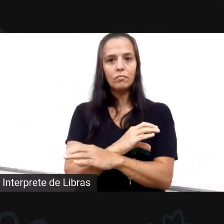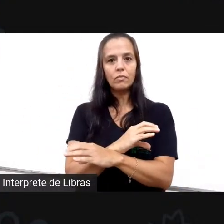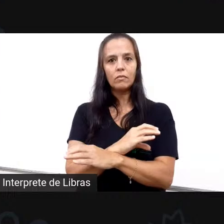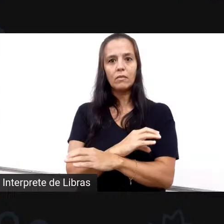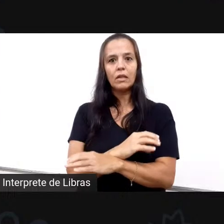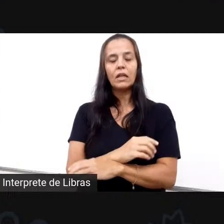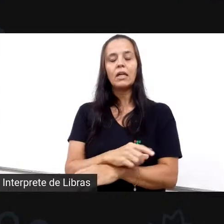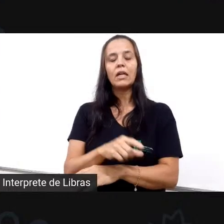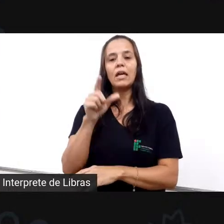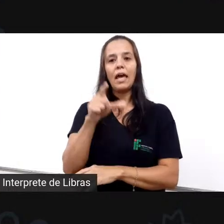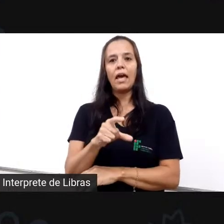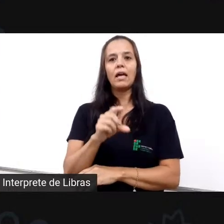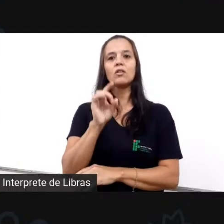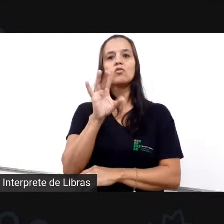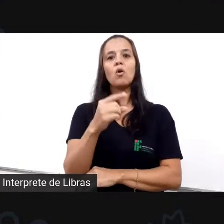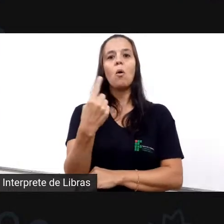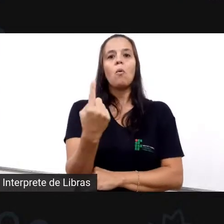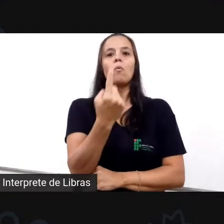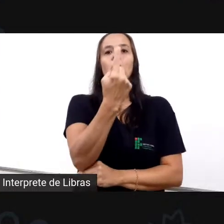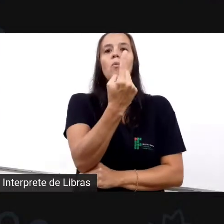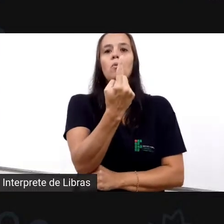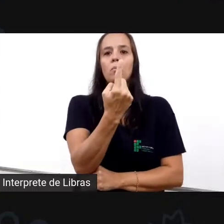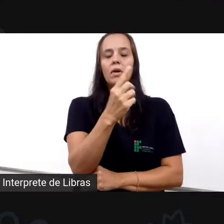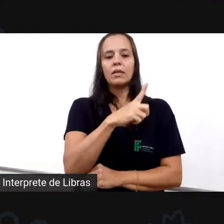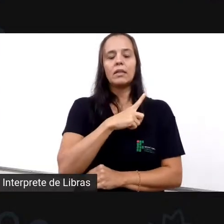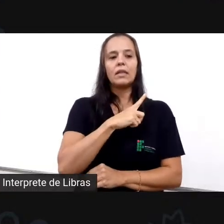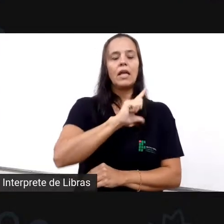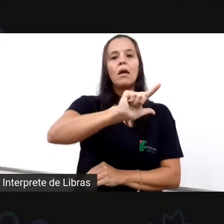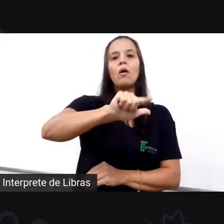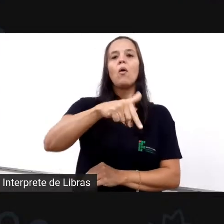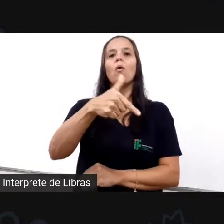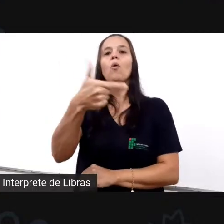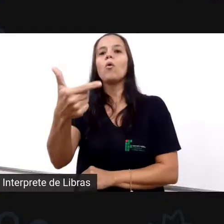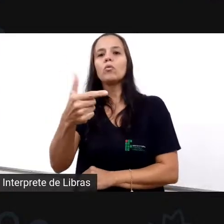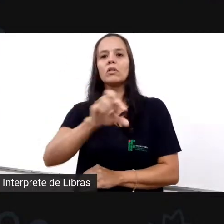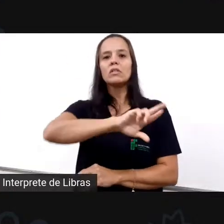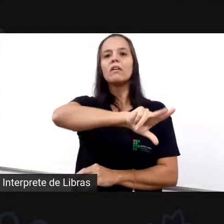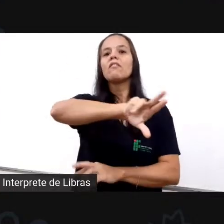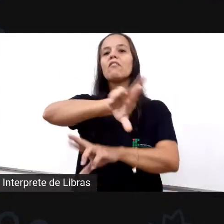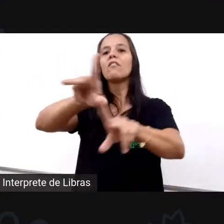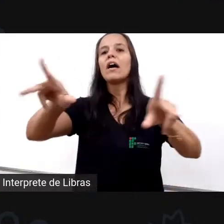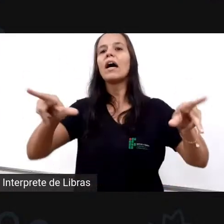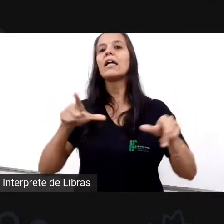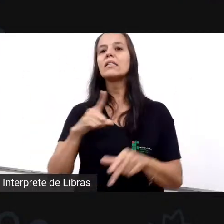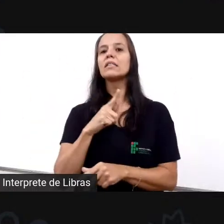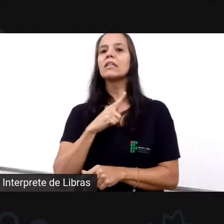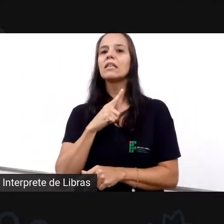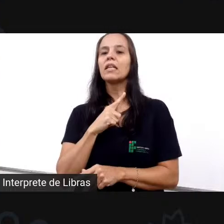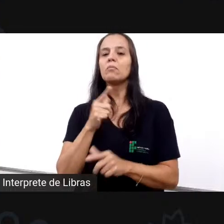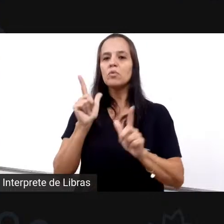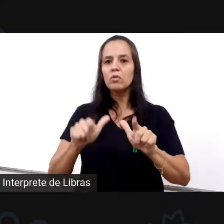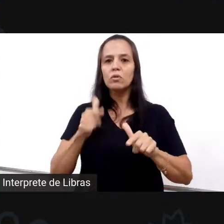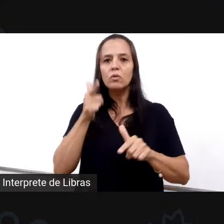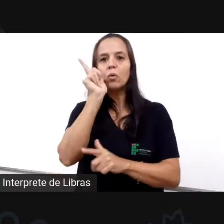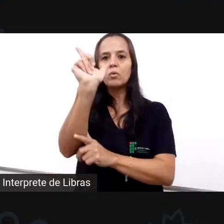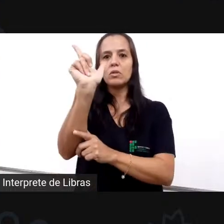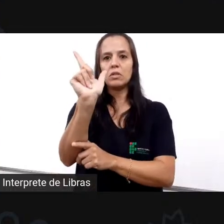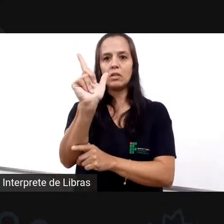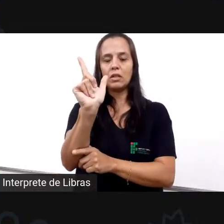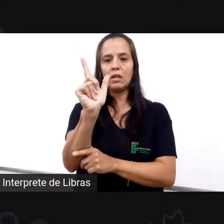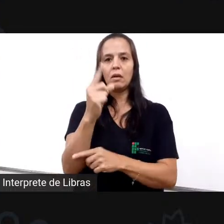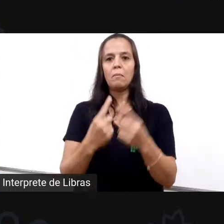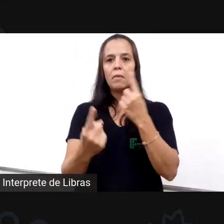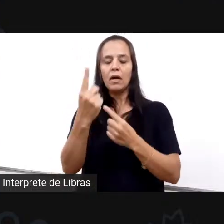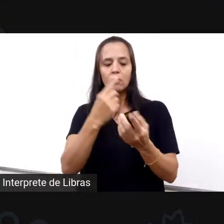será apenas mais uma das muitas que estão por vir. Para alguns, foi o início de um novo